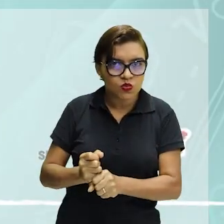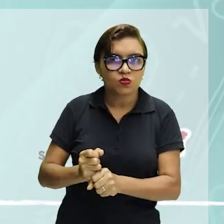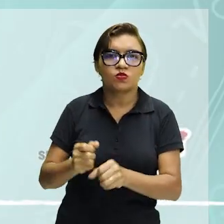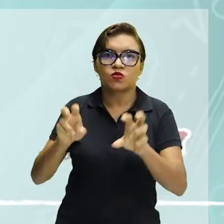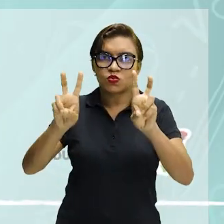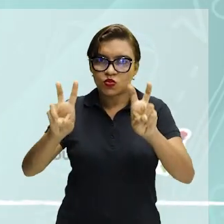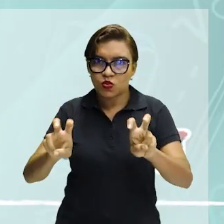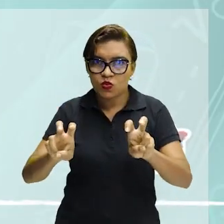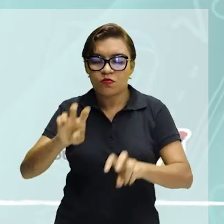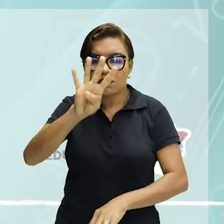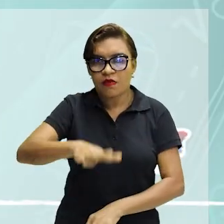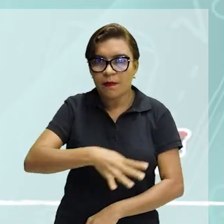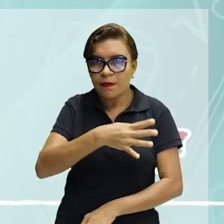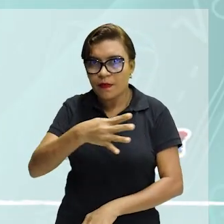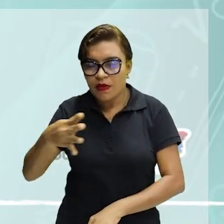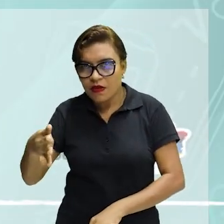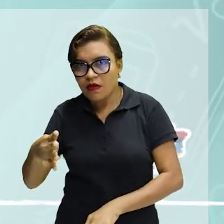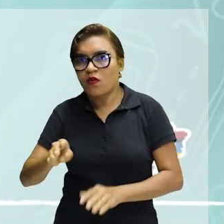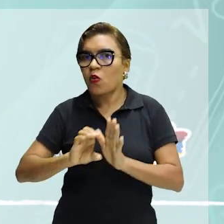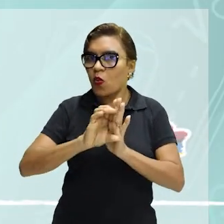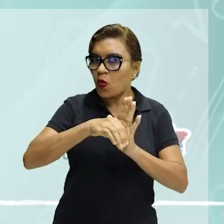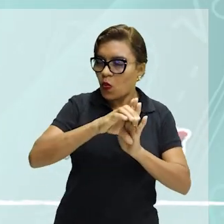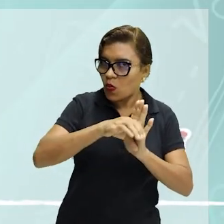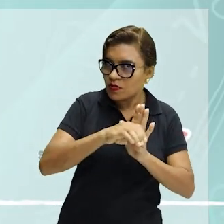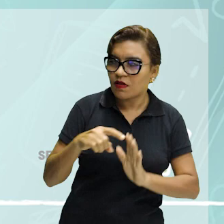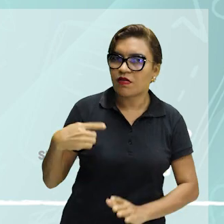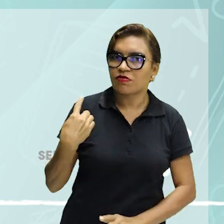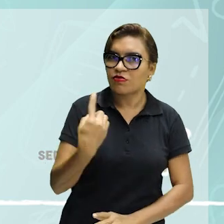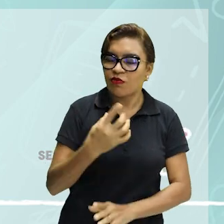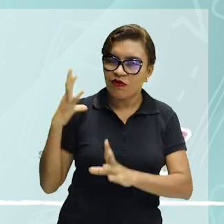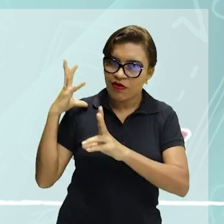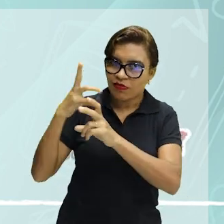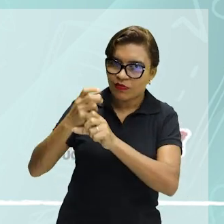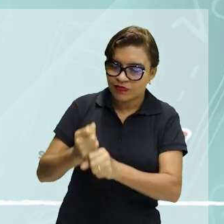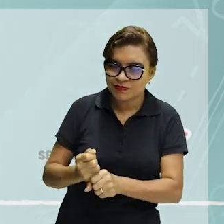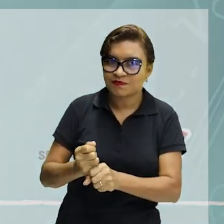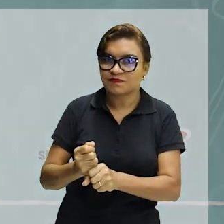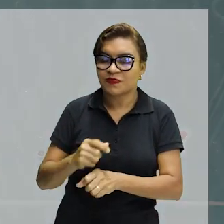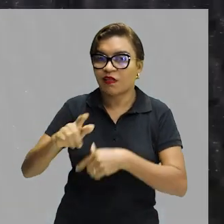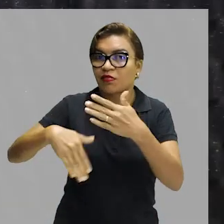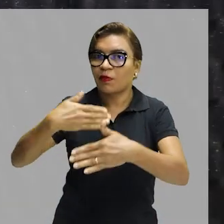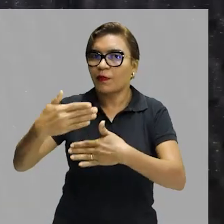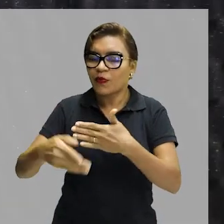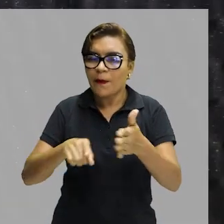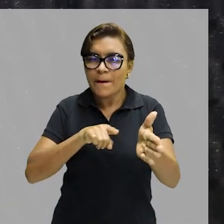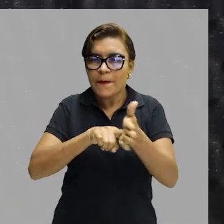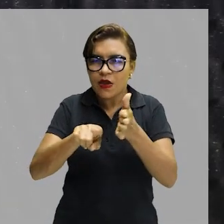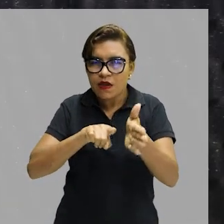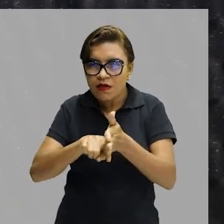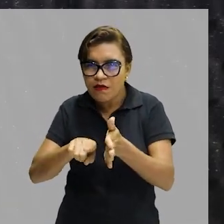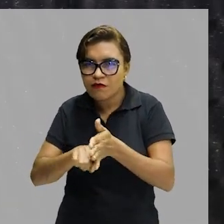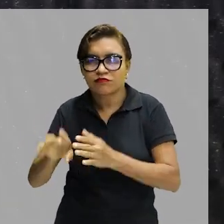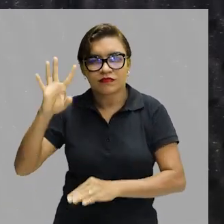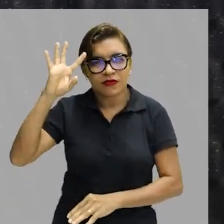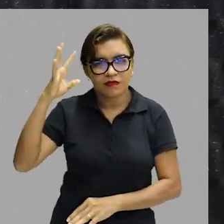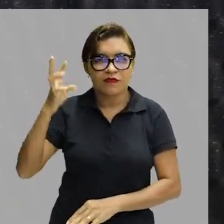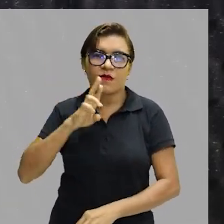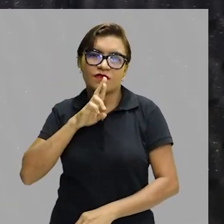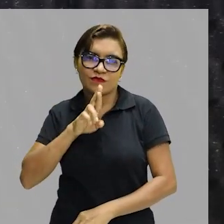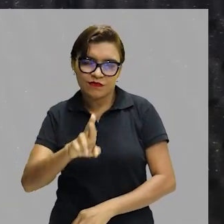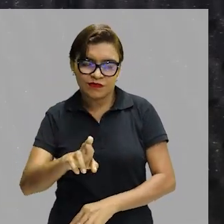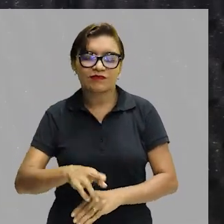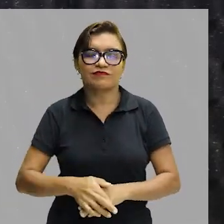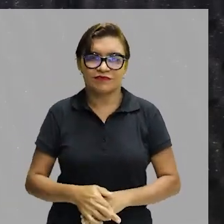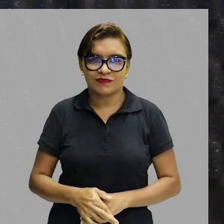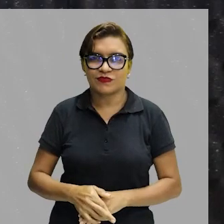tabela periódica, alguns conceitos que a gente precisa revisitar, para em seguida a gente resolver algumas questões relacionadas